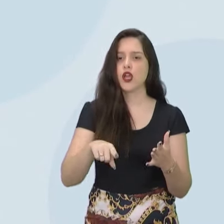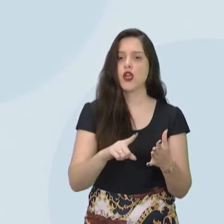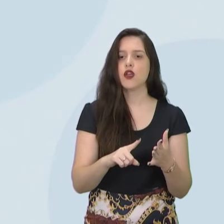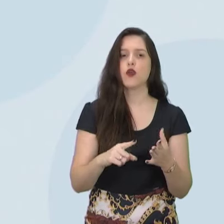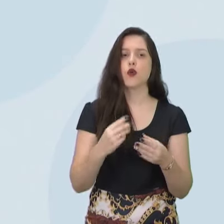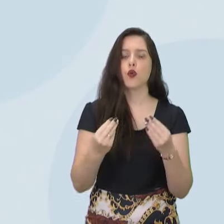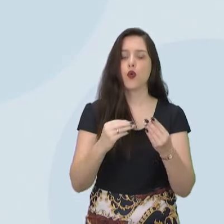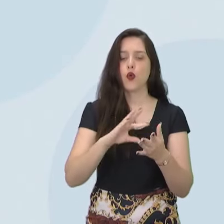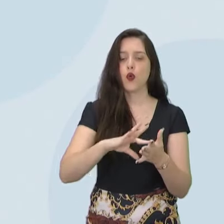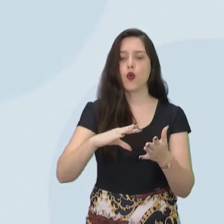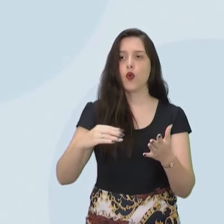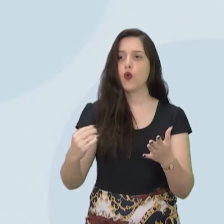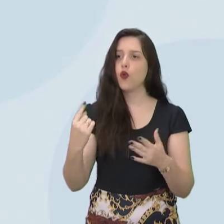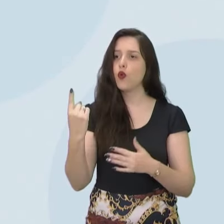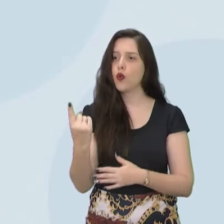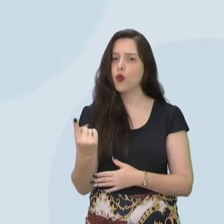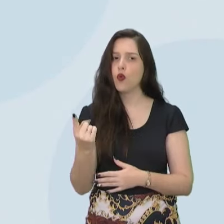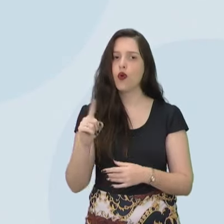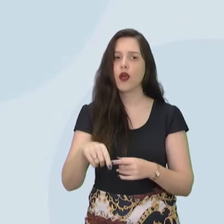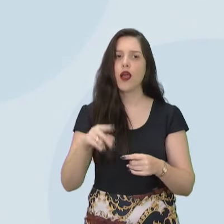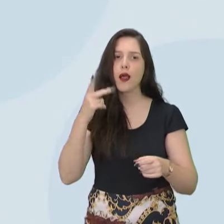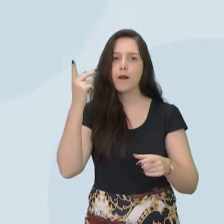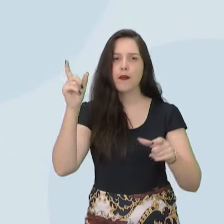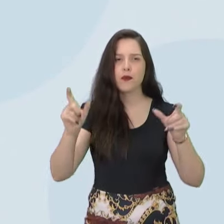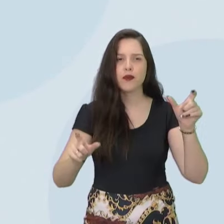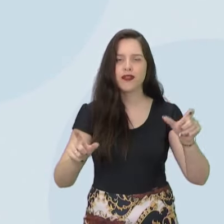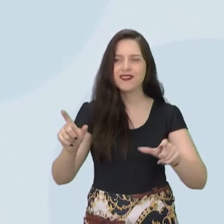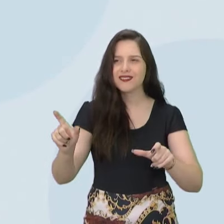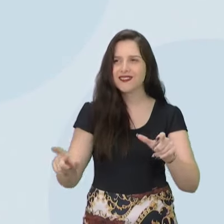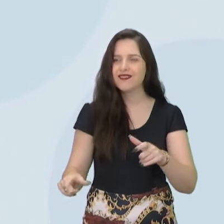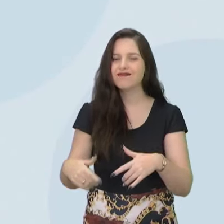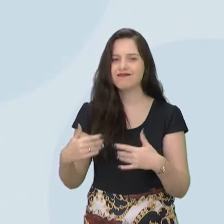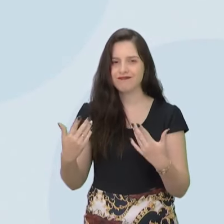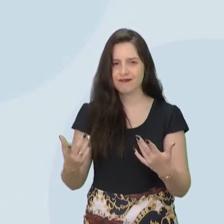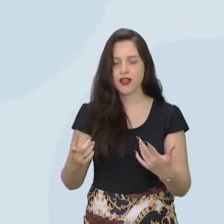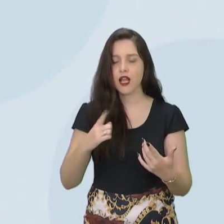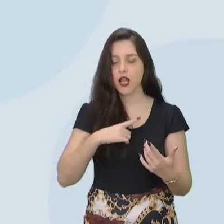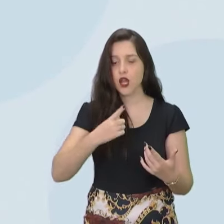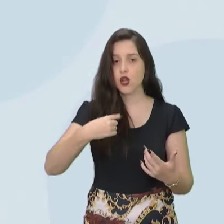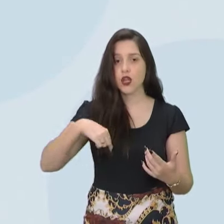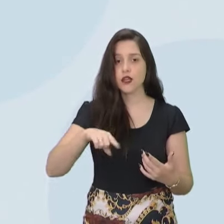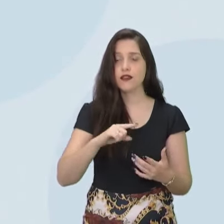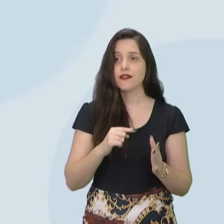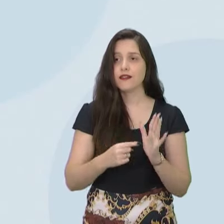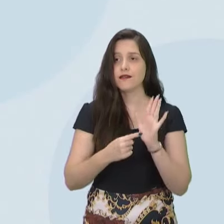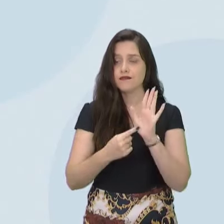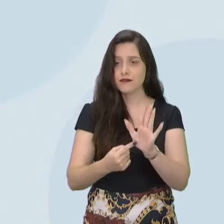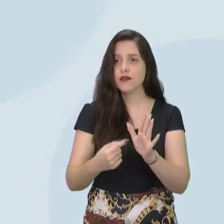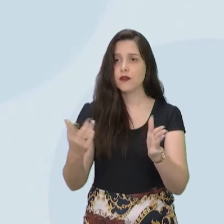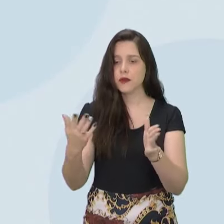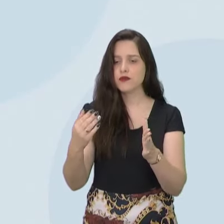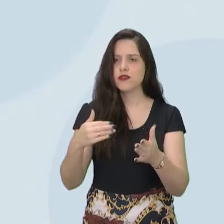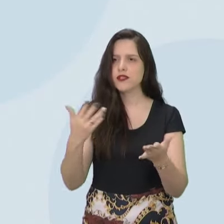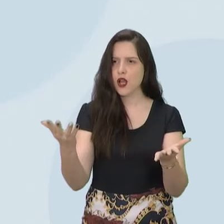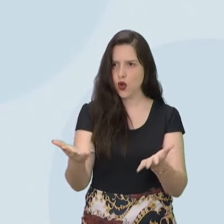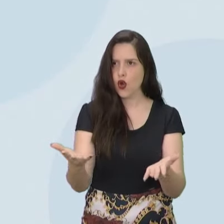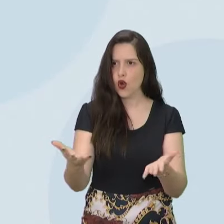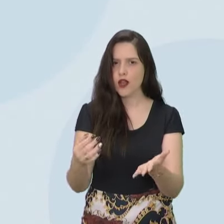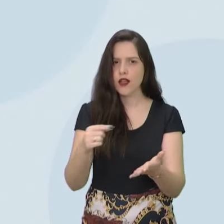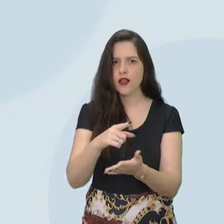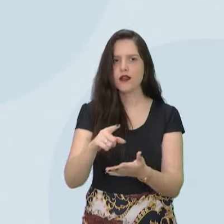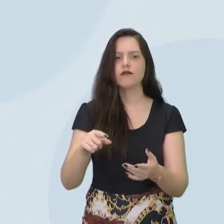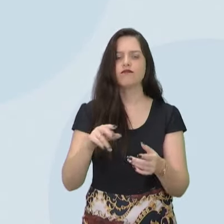ele chama população em índice. Tá? E aí a gente tem aqui, né, aquilo que eu falei para vocês agora, as